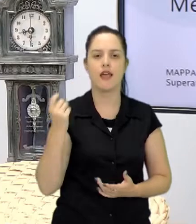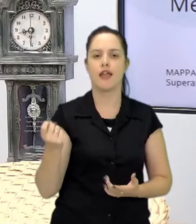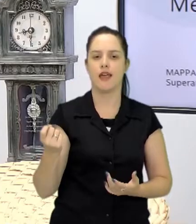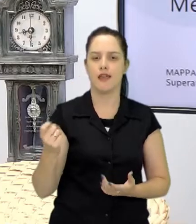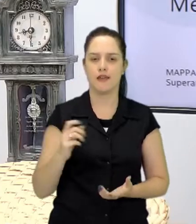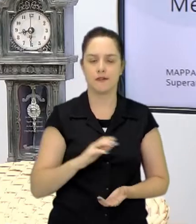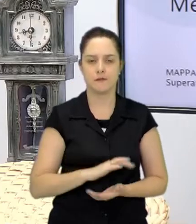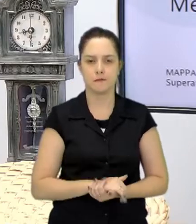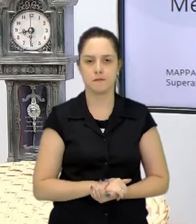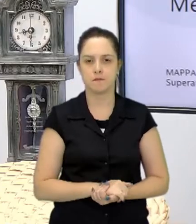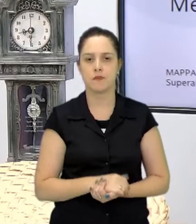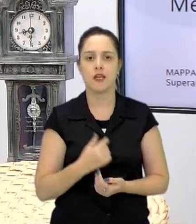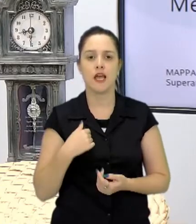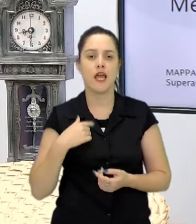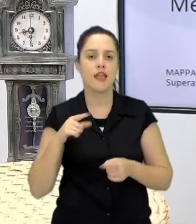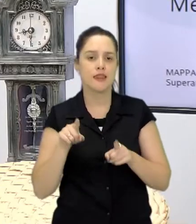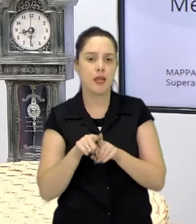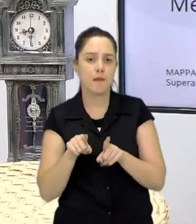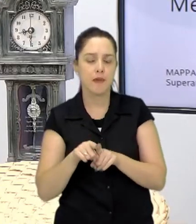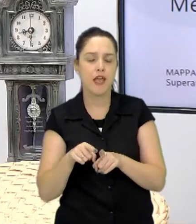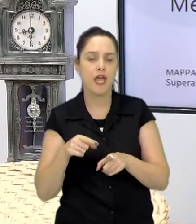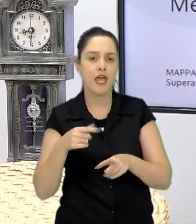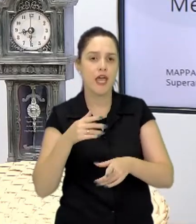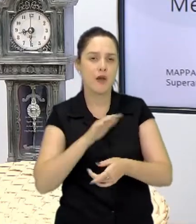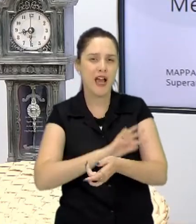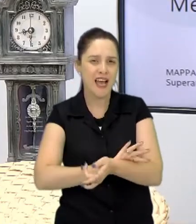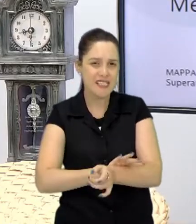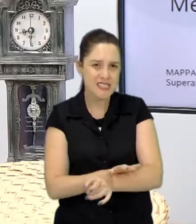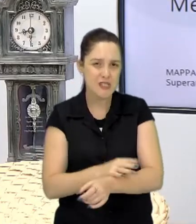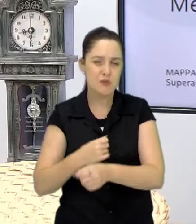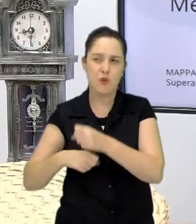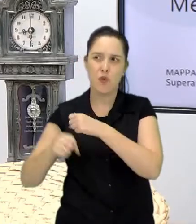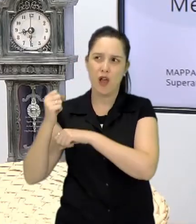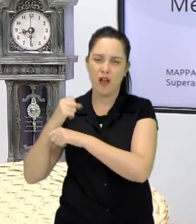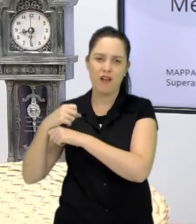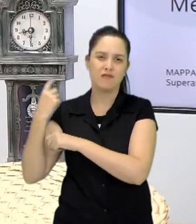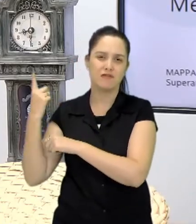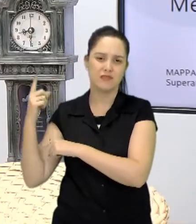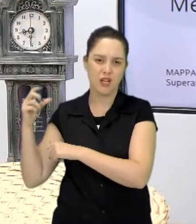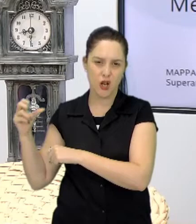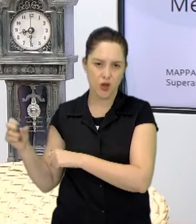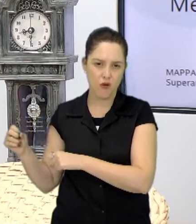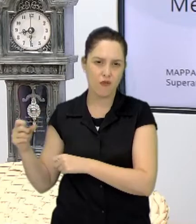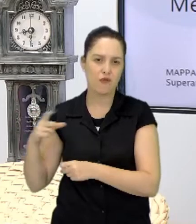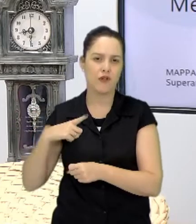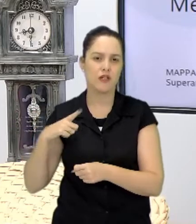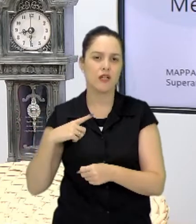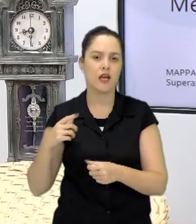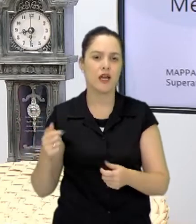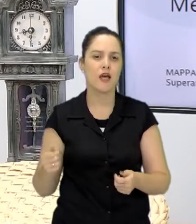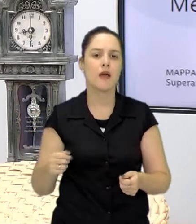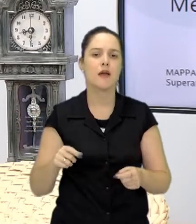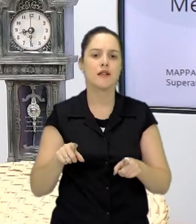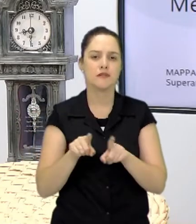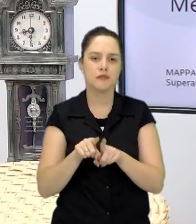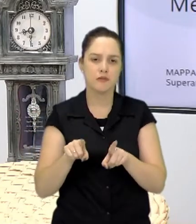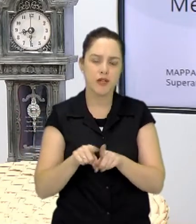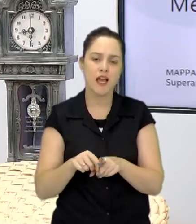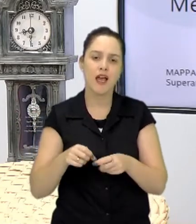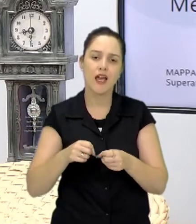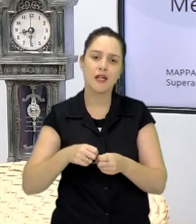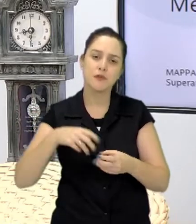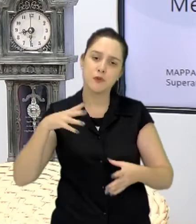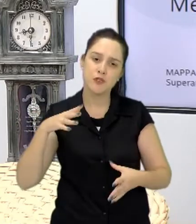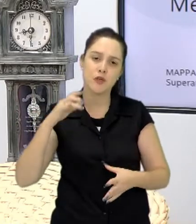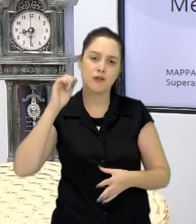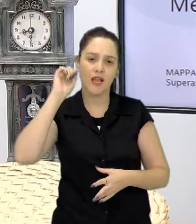esses discursos racistas do século XIX, eles vão servir aí como base ideológica para exploração da